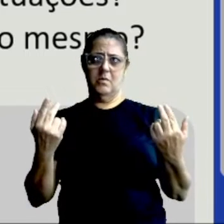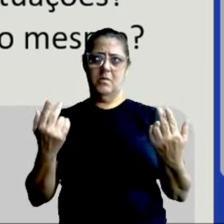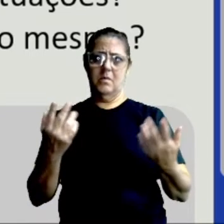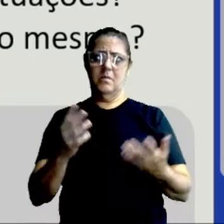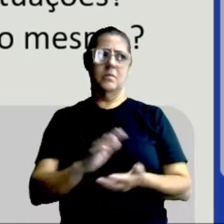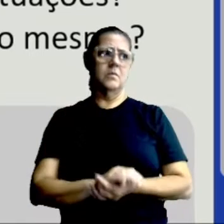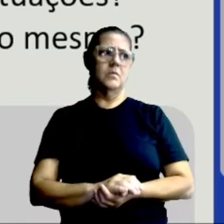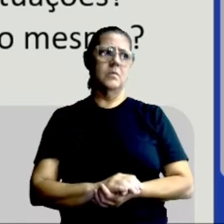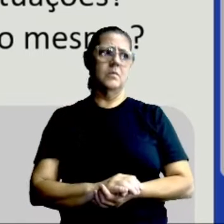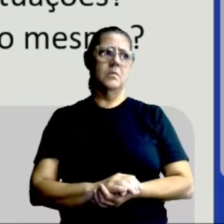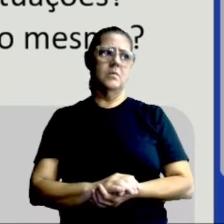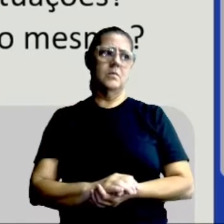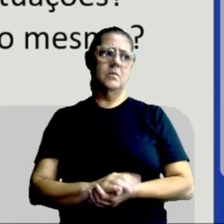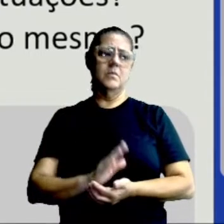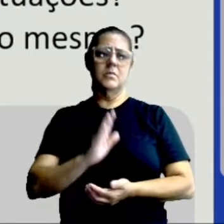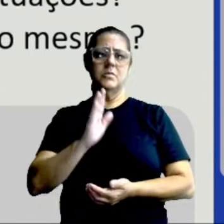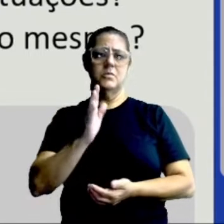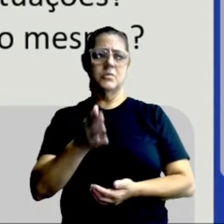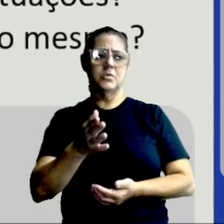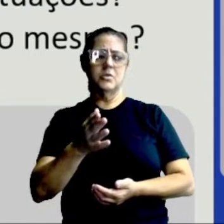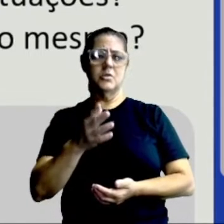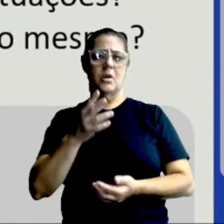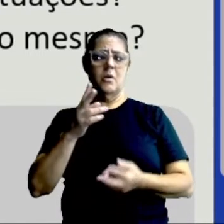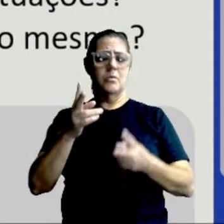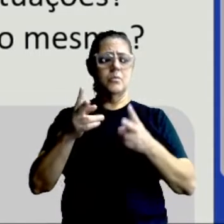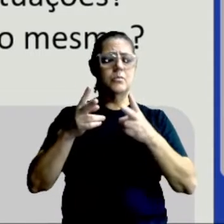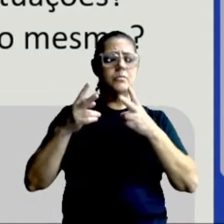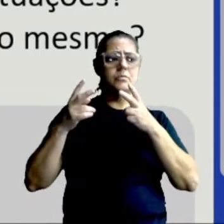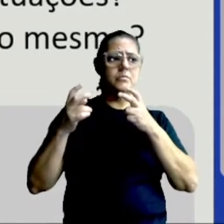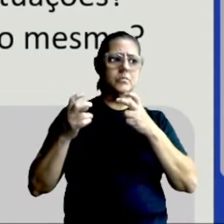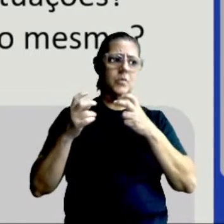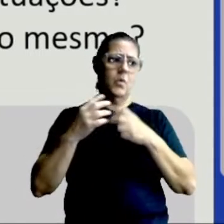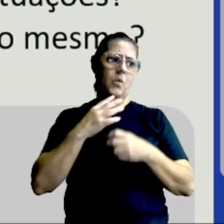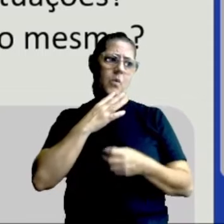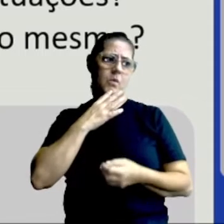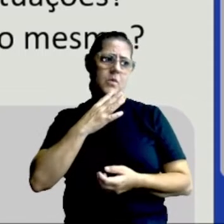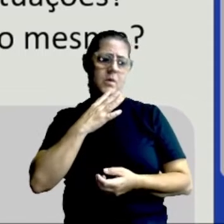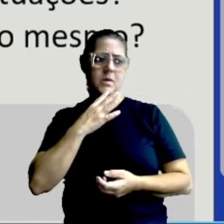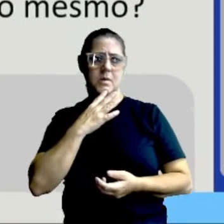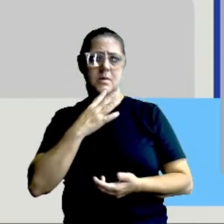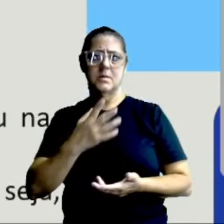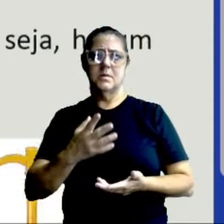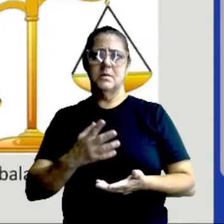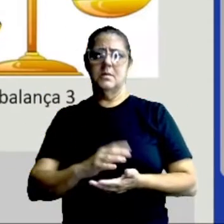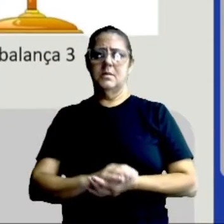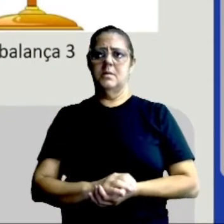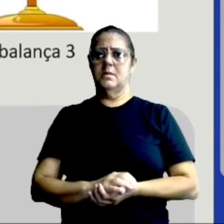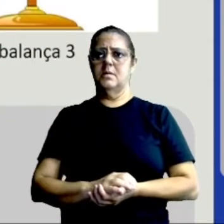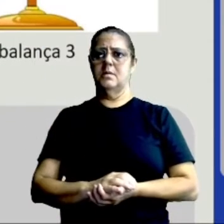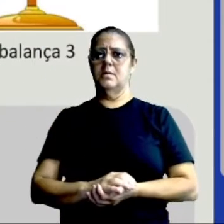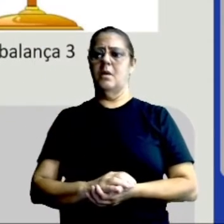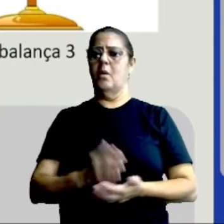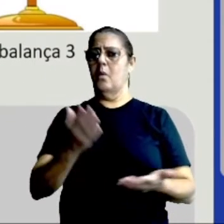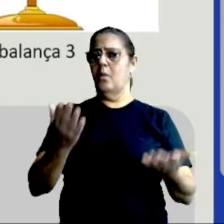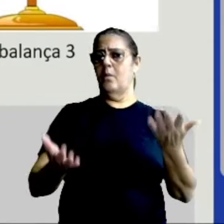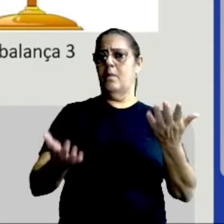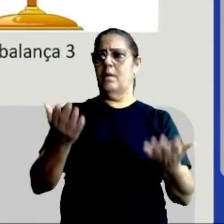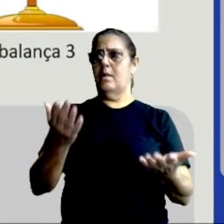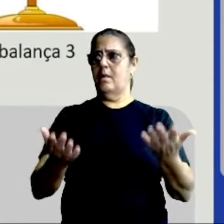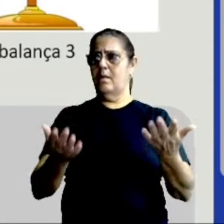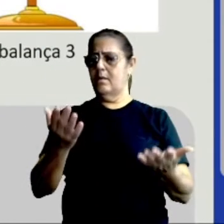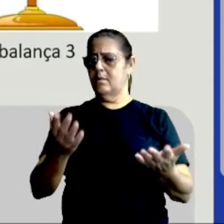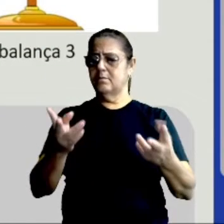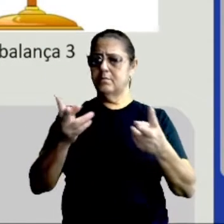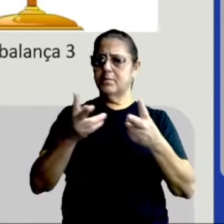é? Então, para quem já viu, já conhece esse problema, essa situação com balanças,